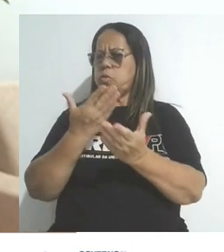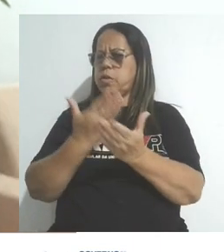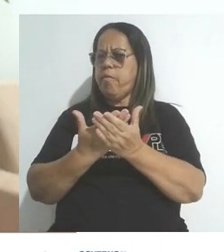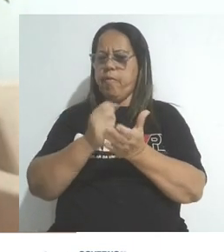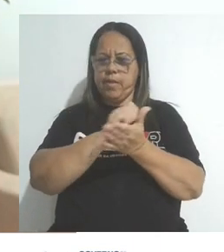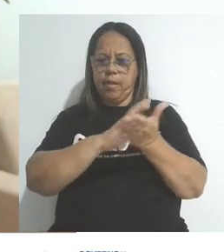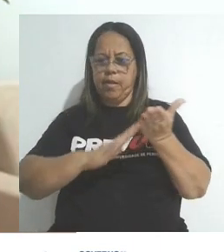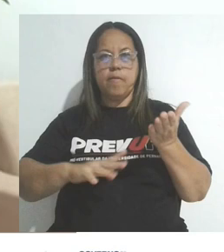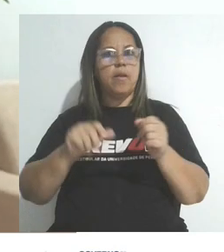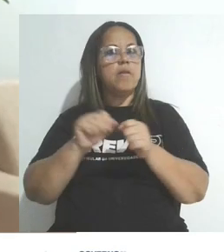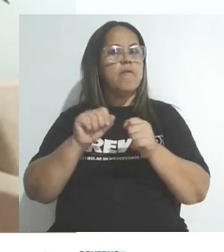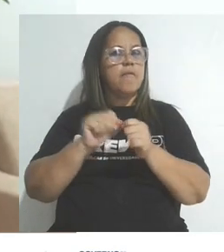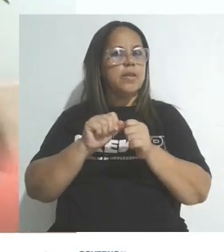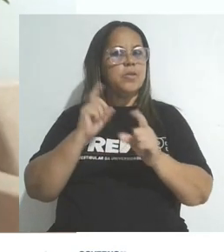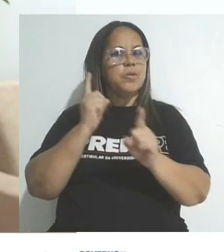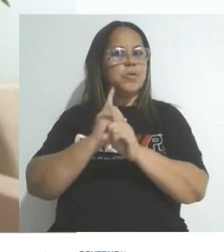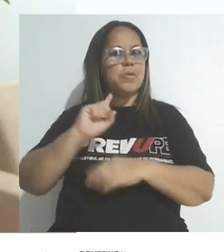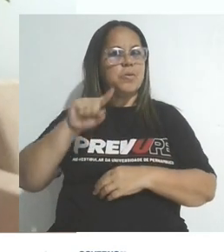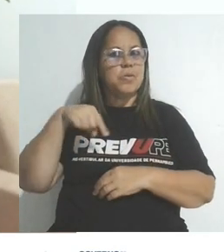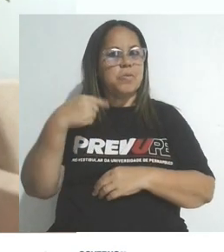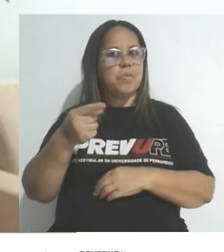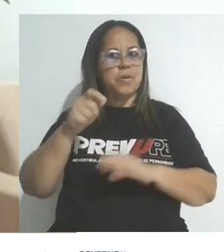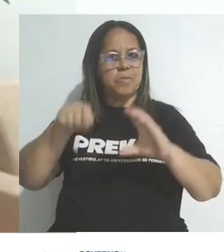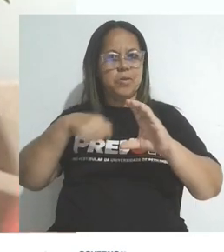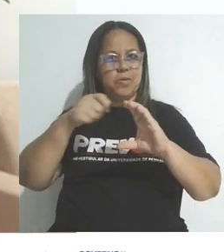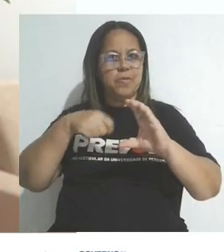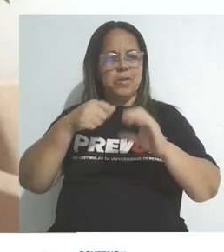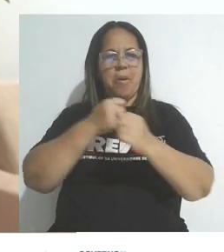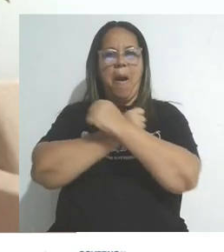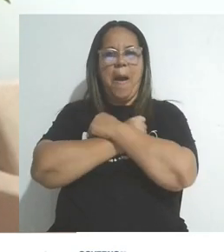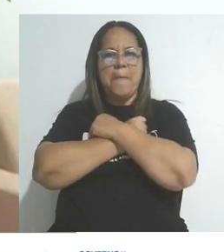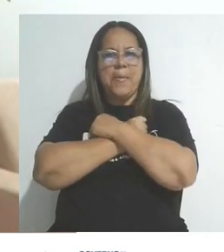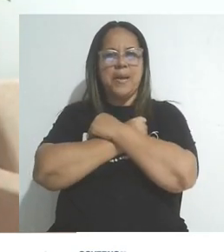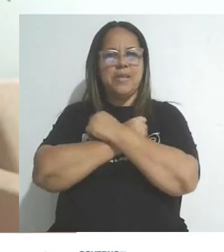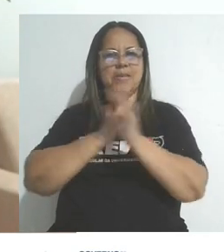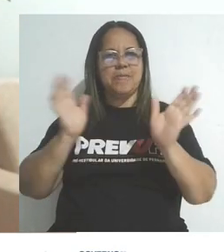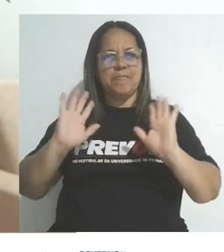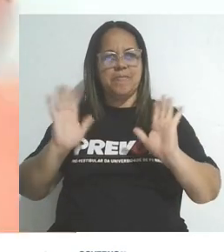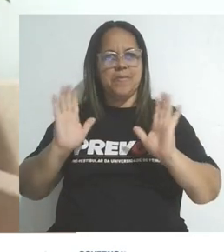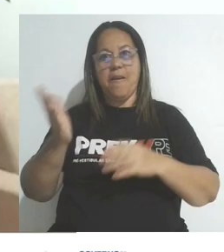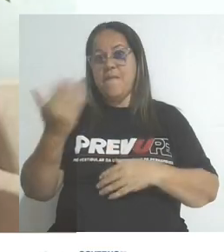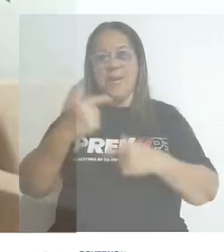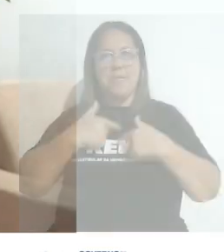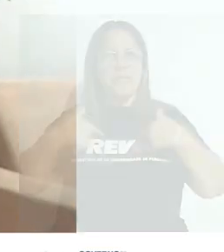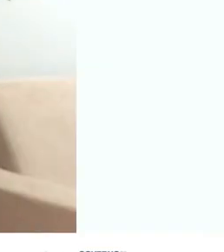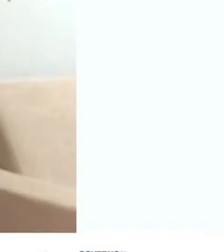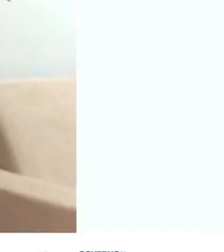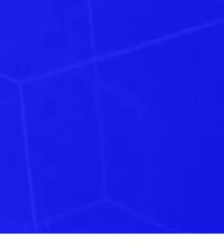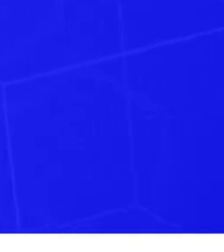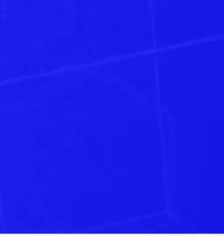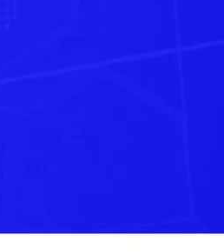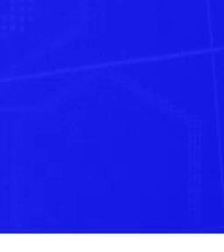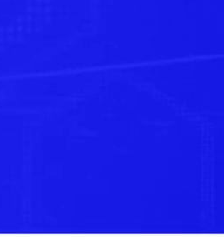as atividades propostas e a gente se encontra nos próximos vídeos. Um forte abraço e até lá! Vem pré-vupar conosco.